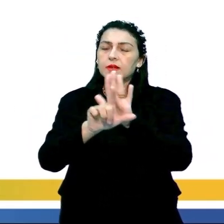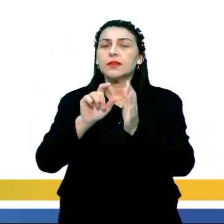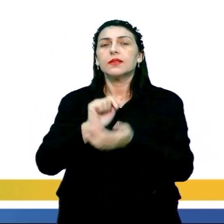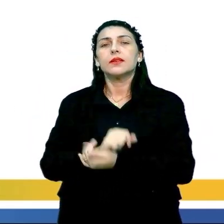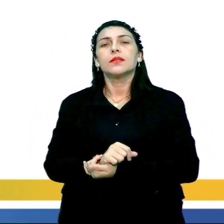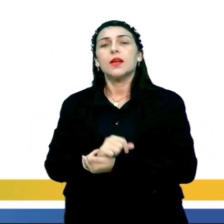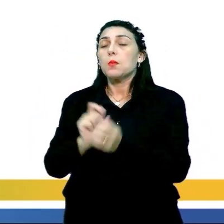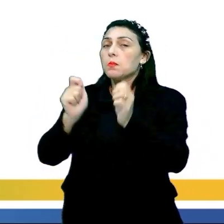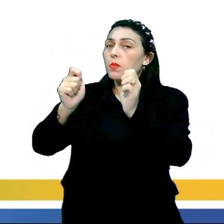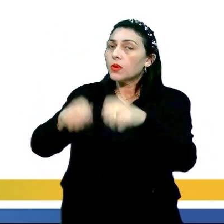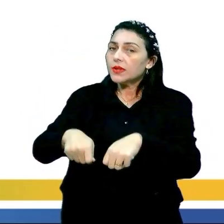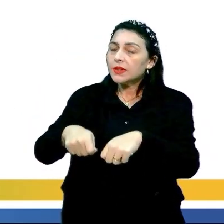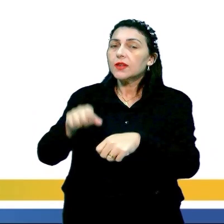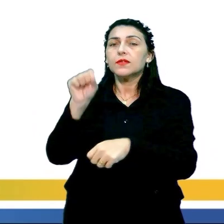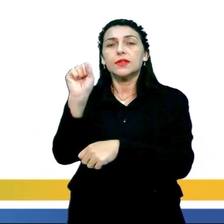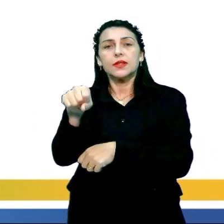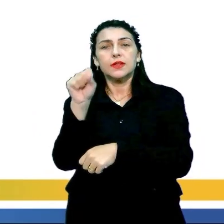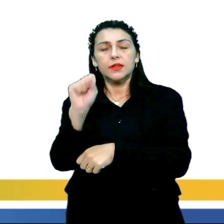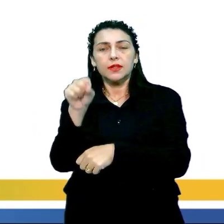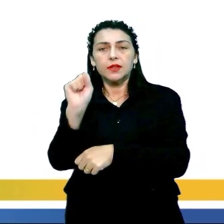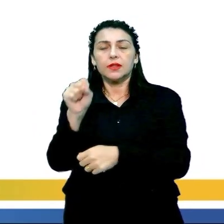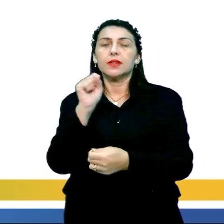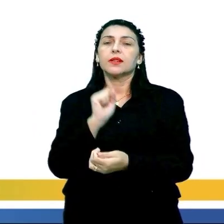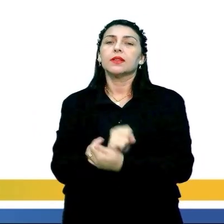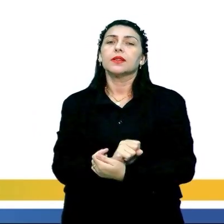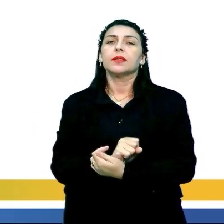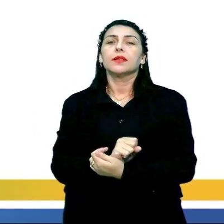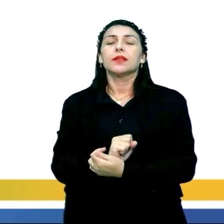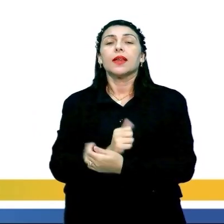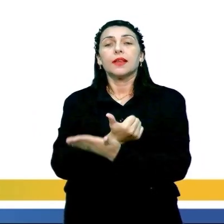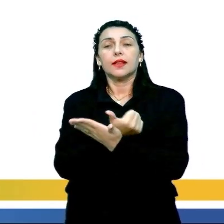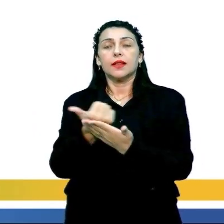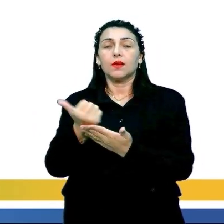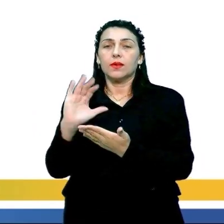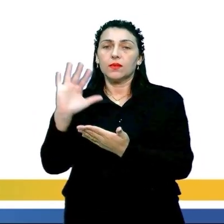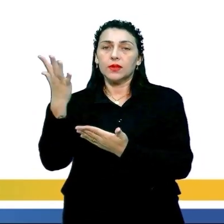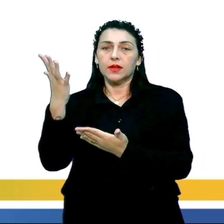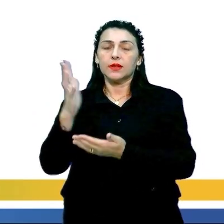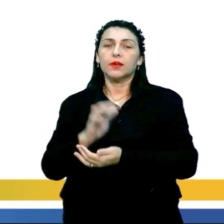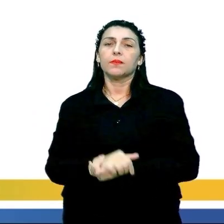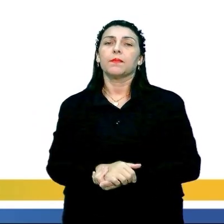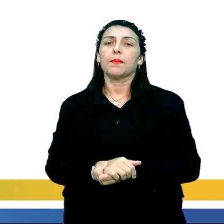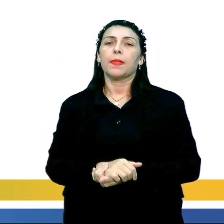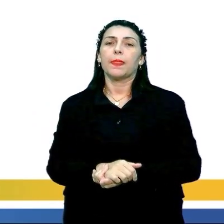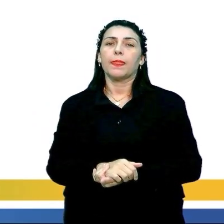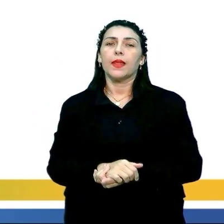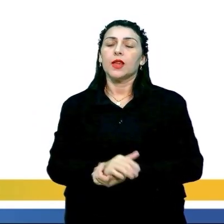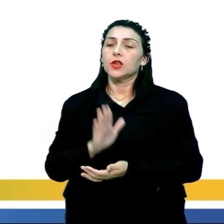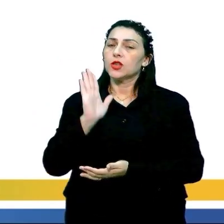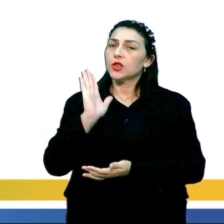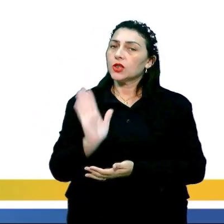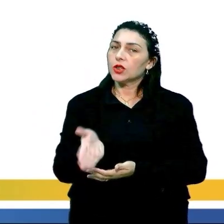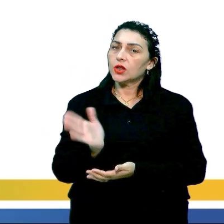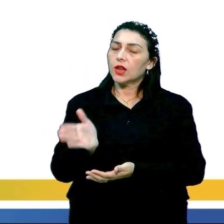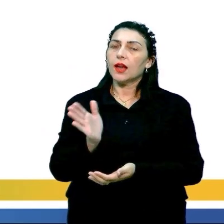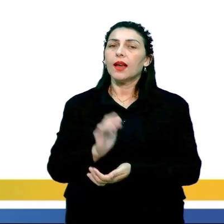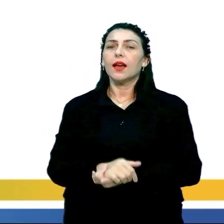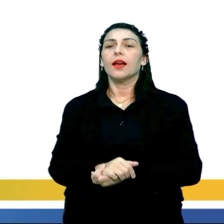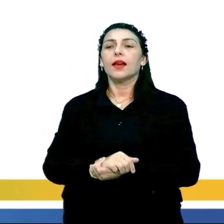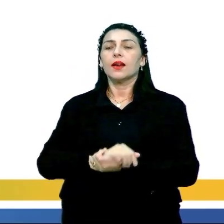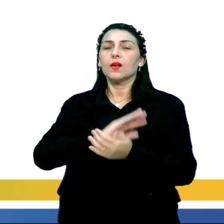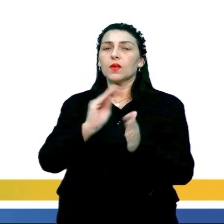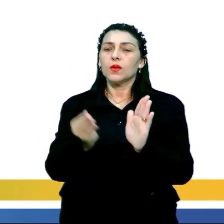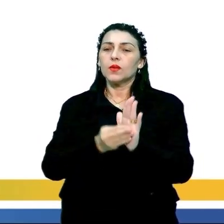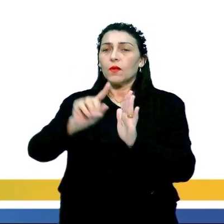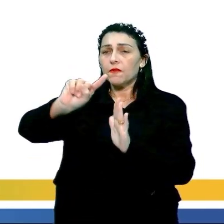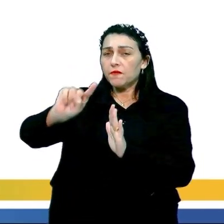Então, é possível, sim, é viável que essa ação aconteça. E ela colocou já na sequência, né, colocando aí